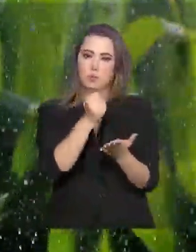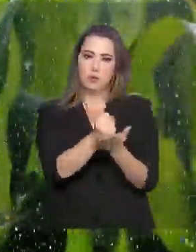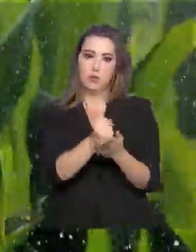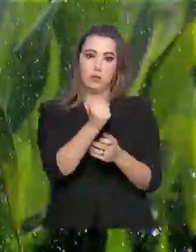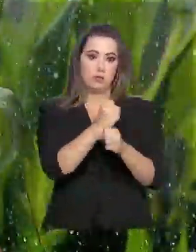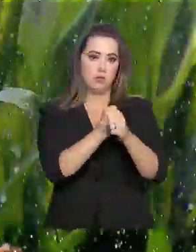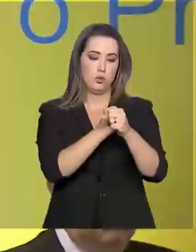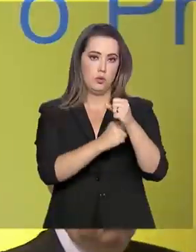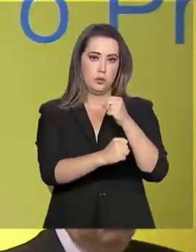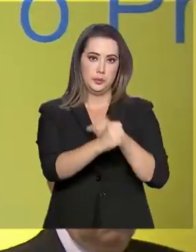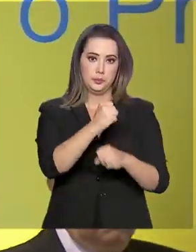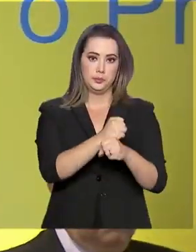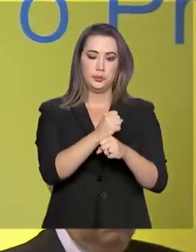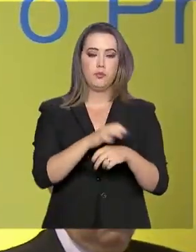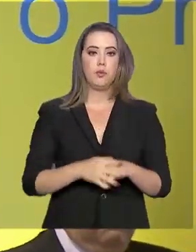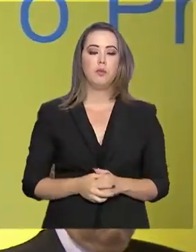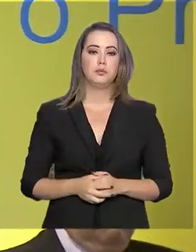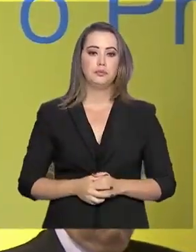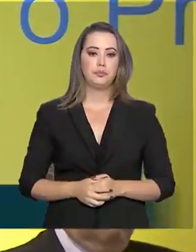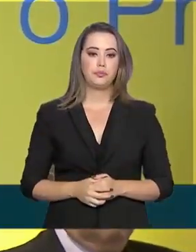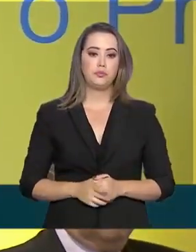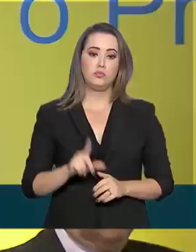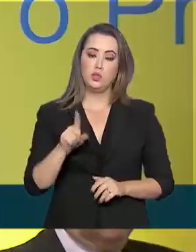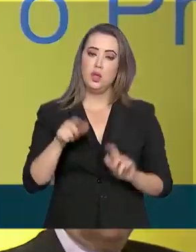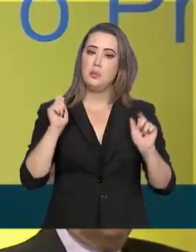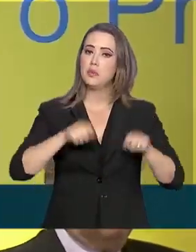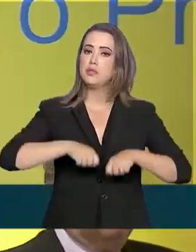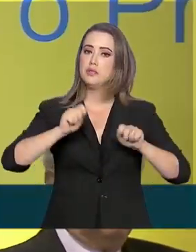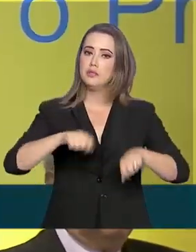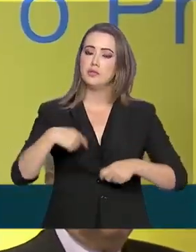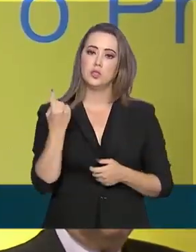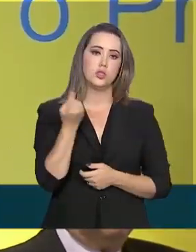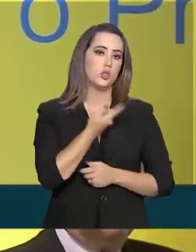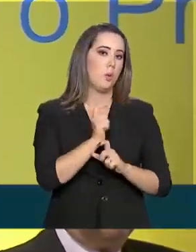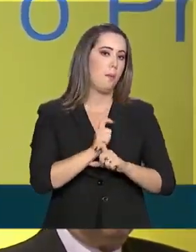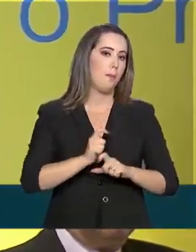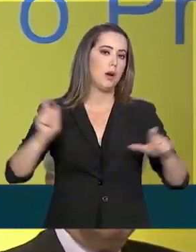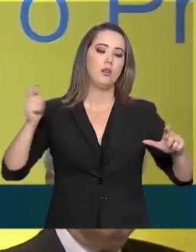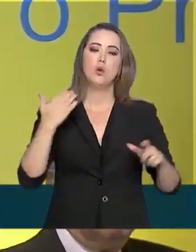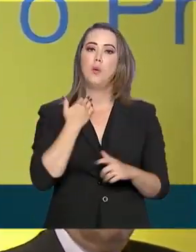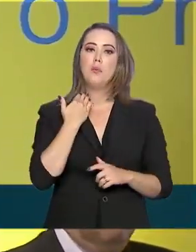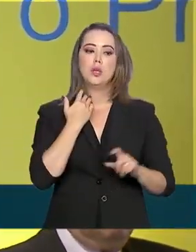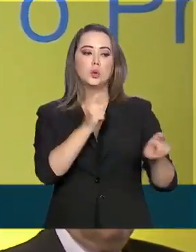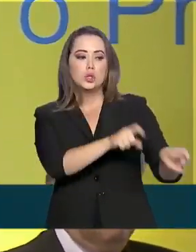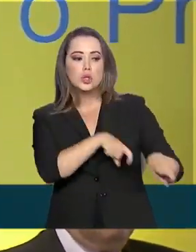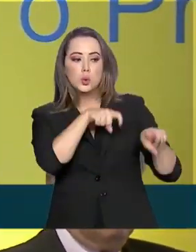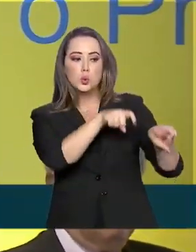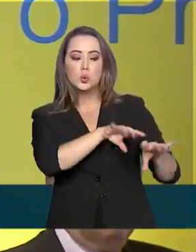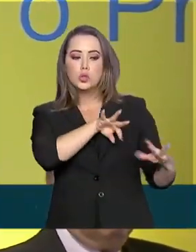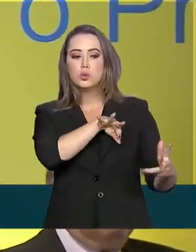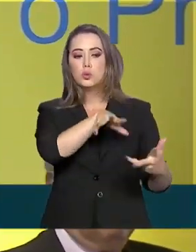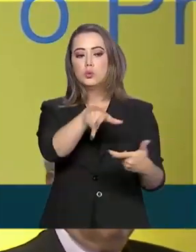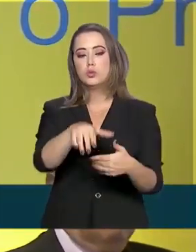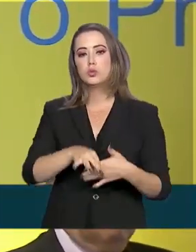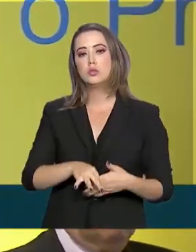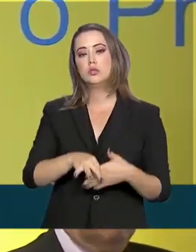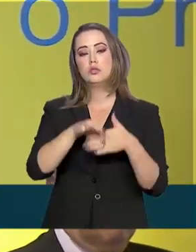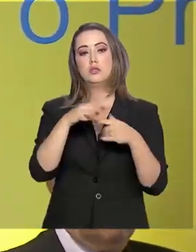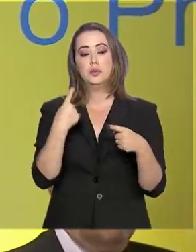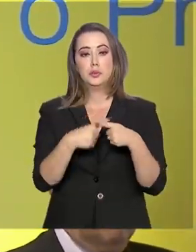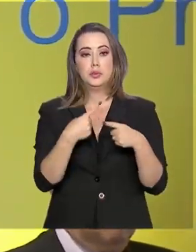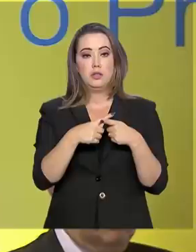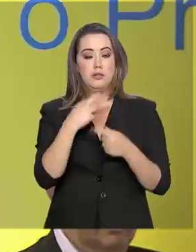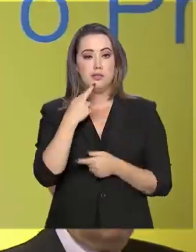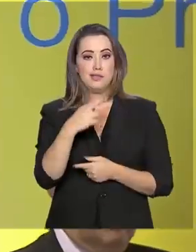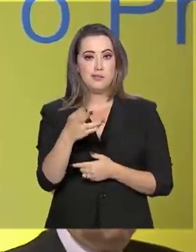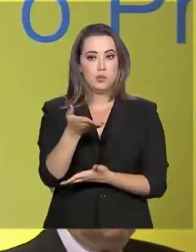safra passada. É provável que sejamos o maior banco de agronegócios do mundo. Essa liderança é resultado de